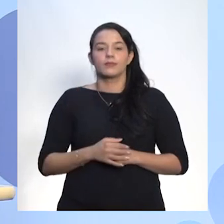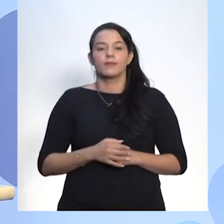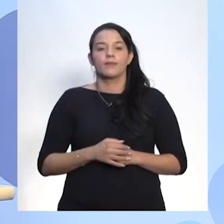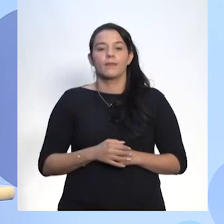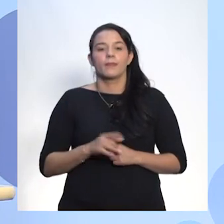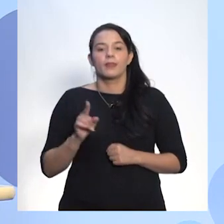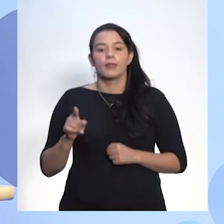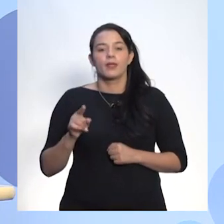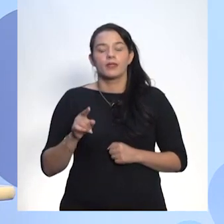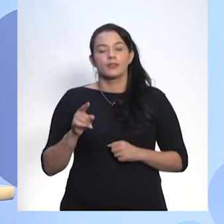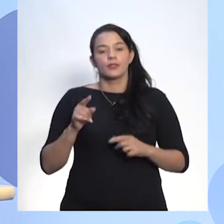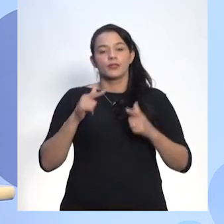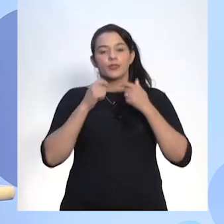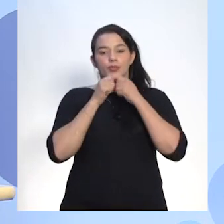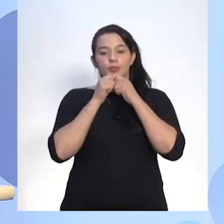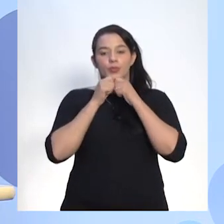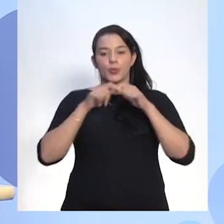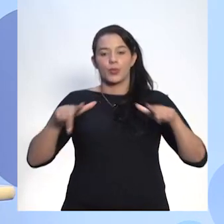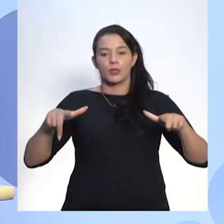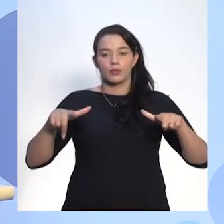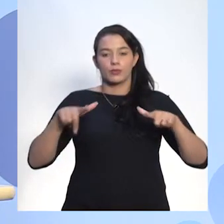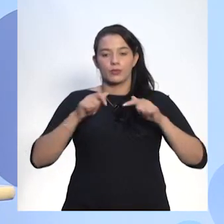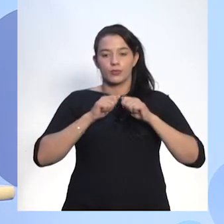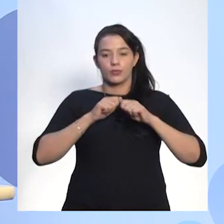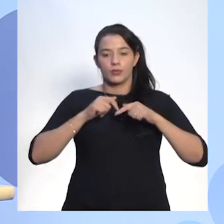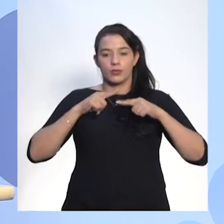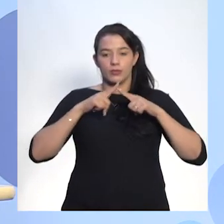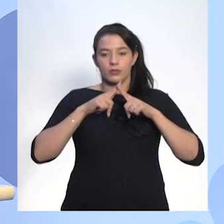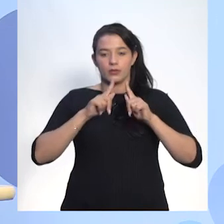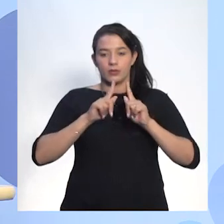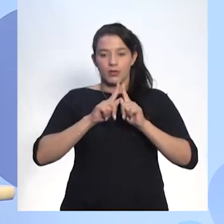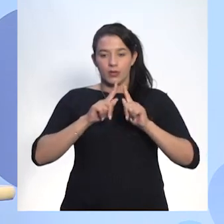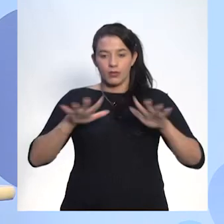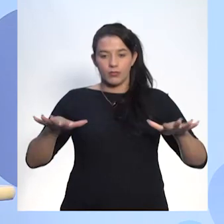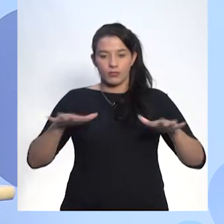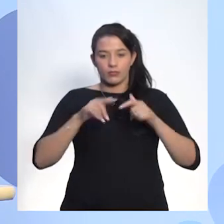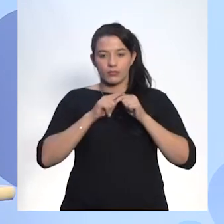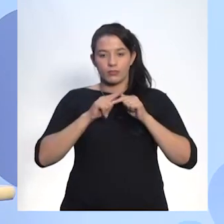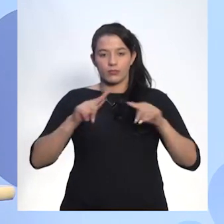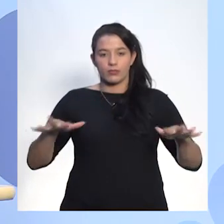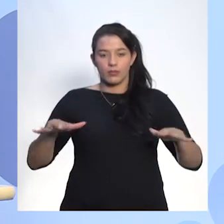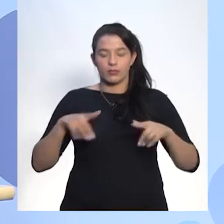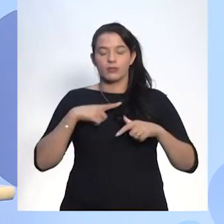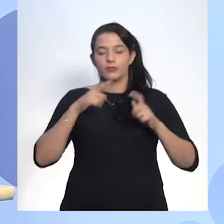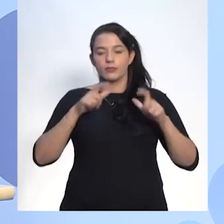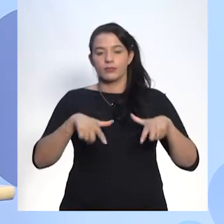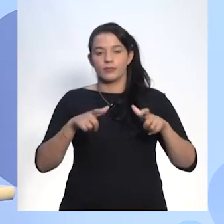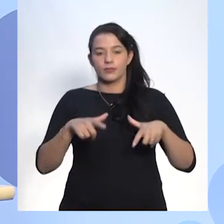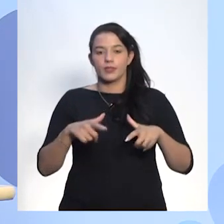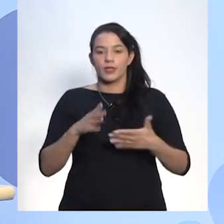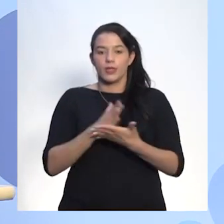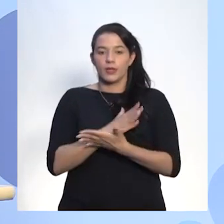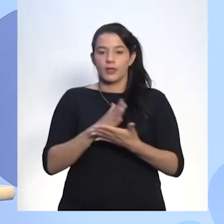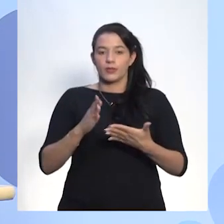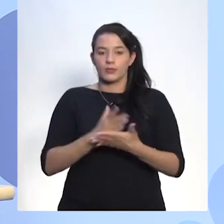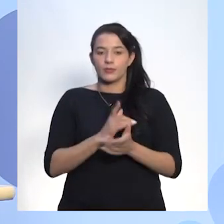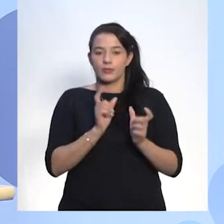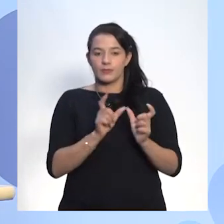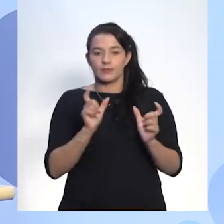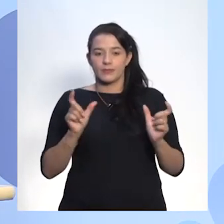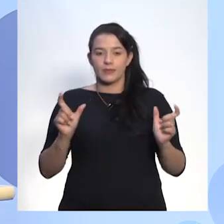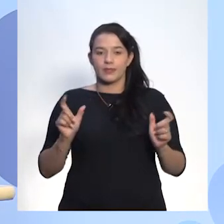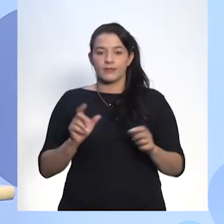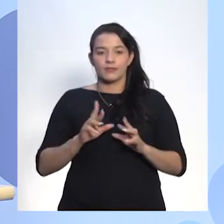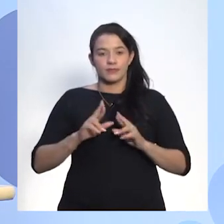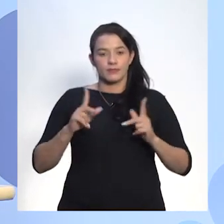2, Guarulhos. É assim que se fala, prof. Existem algumas expressões um pouco estranhas, às vezes, para nós,